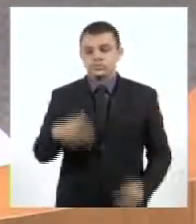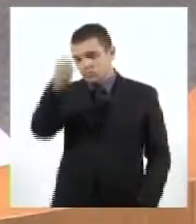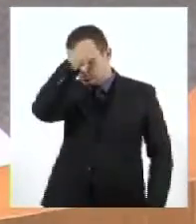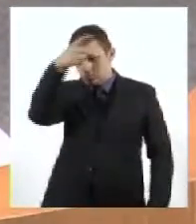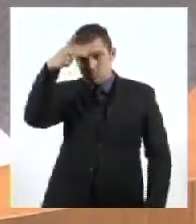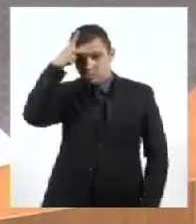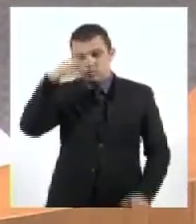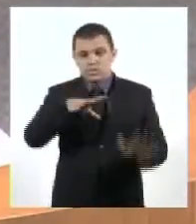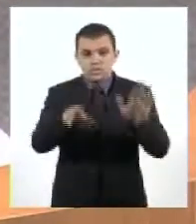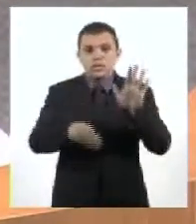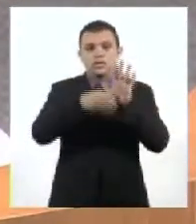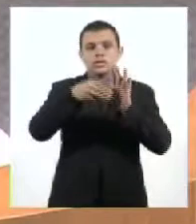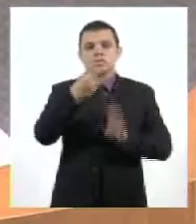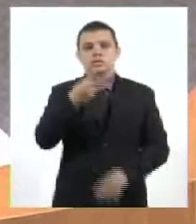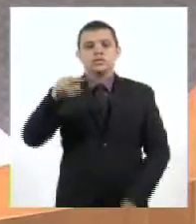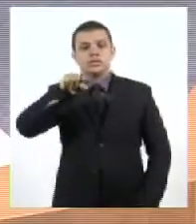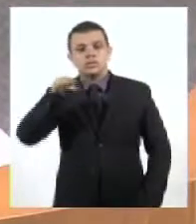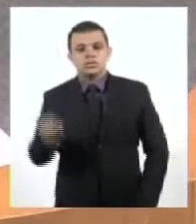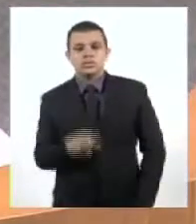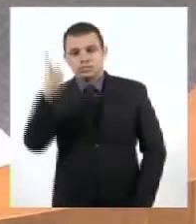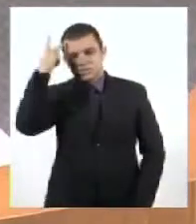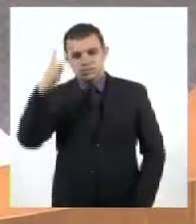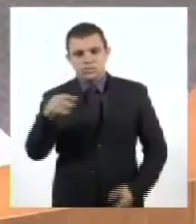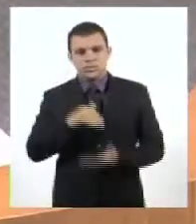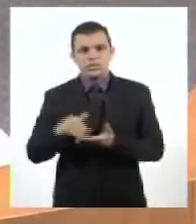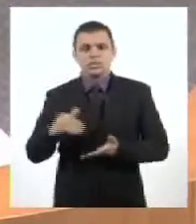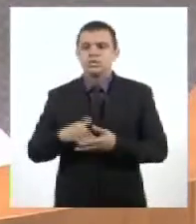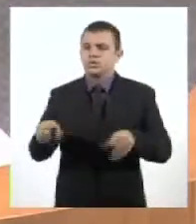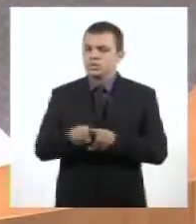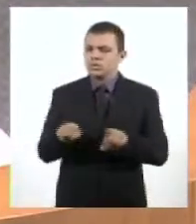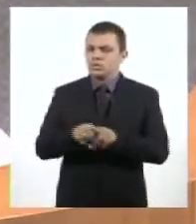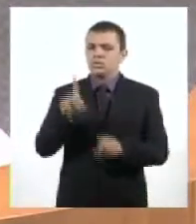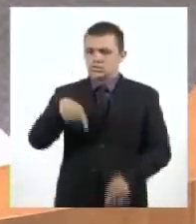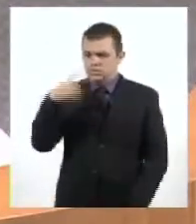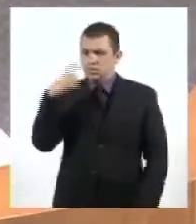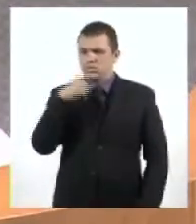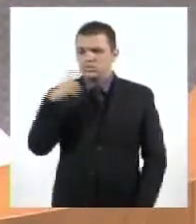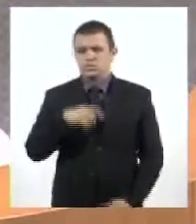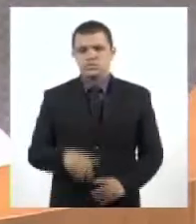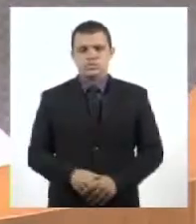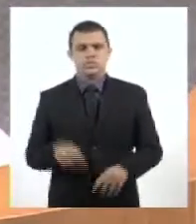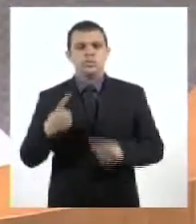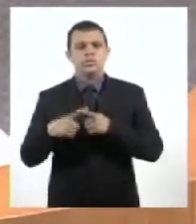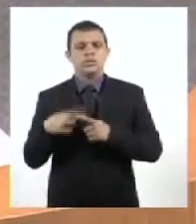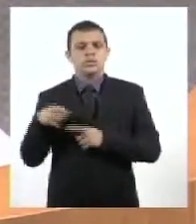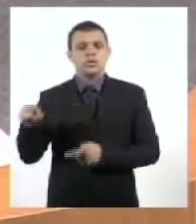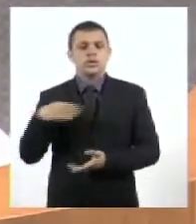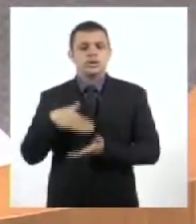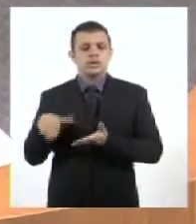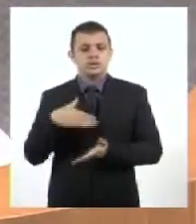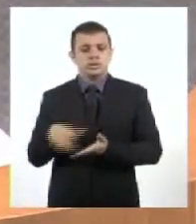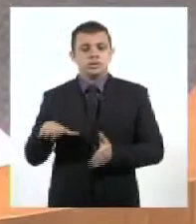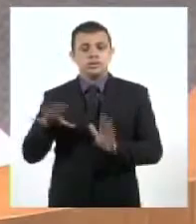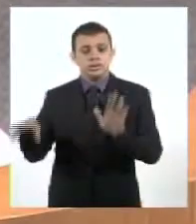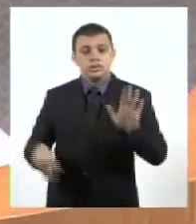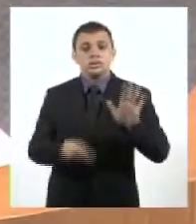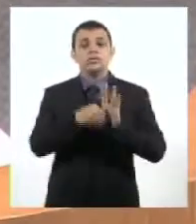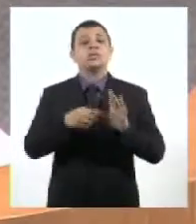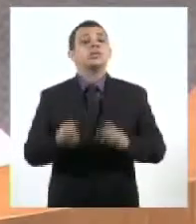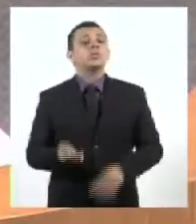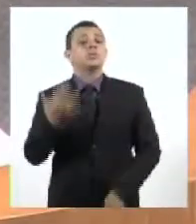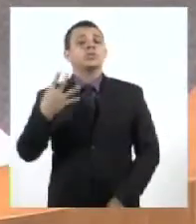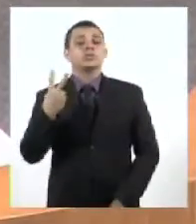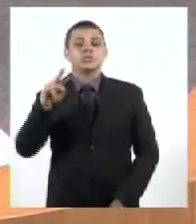em R$ 33 milhões a Secretaria. É outra inverdade, deputado. A Secretaria suplementou em apenas